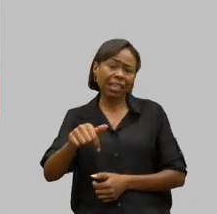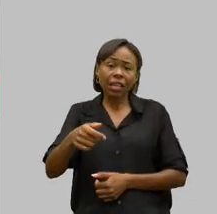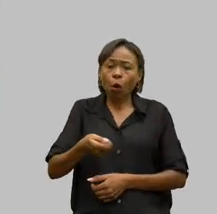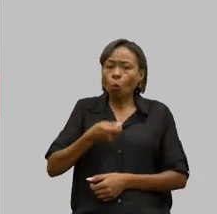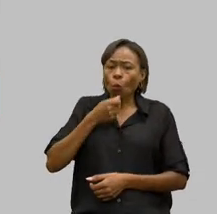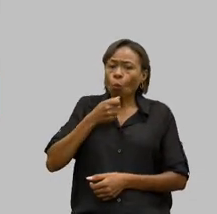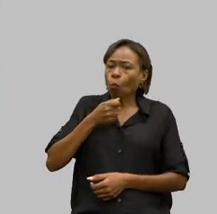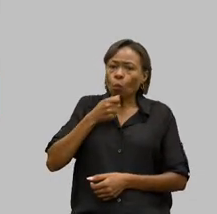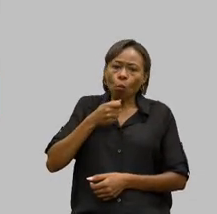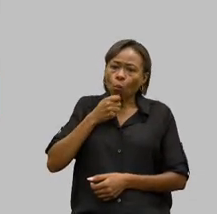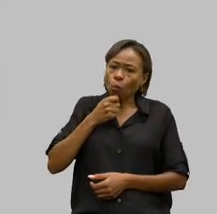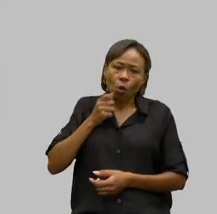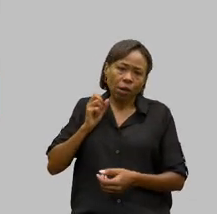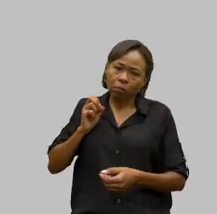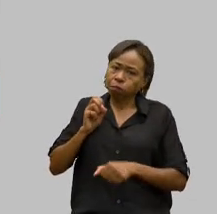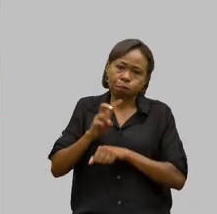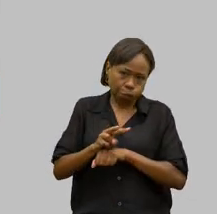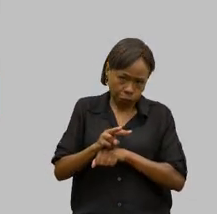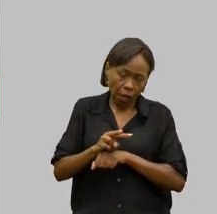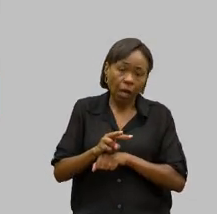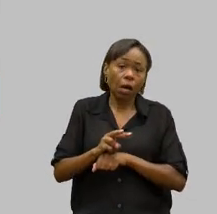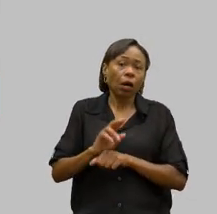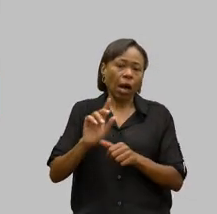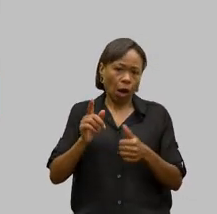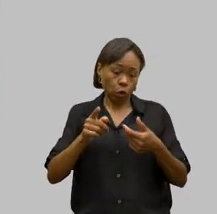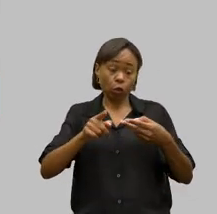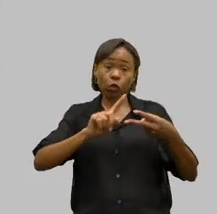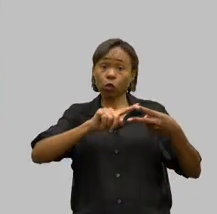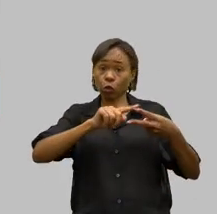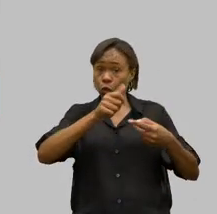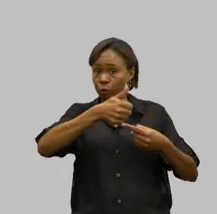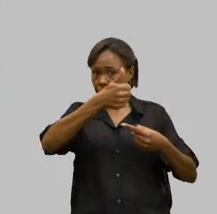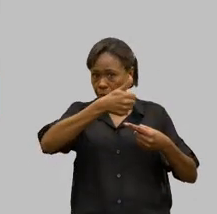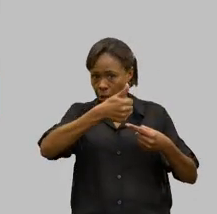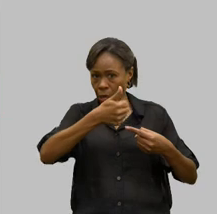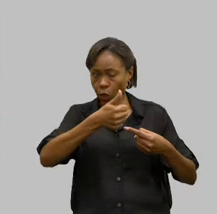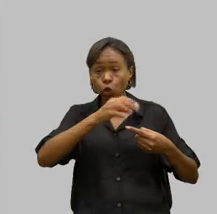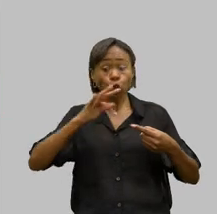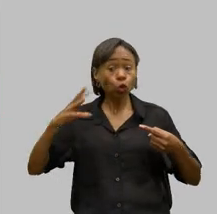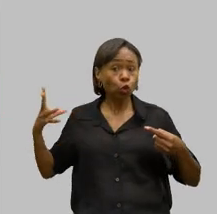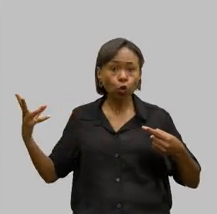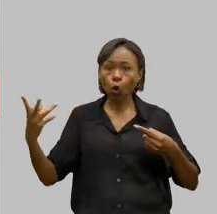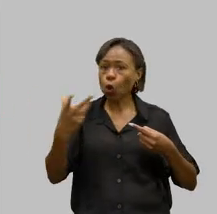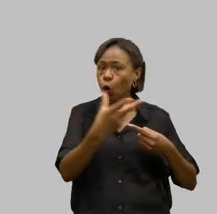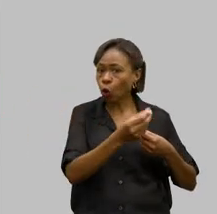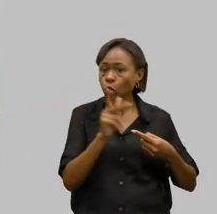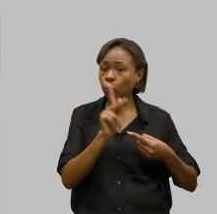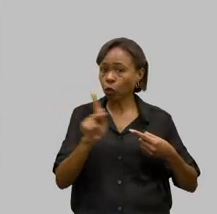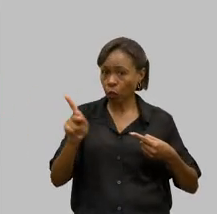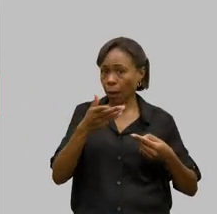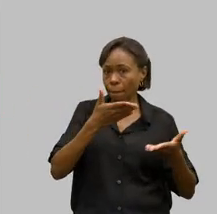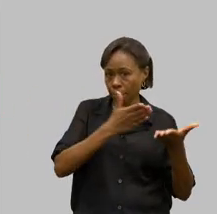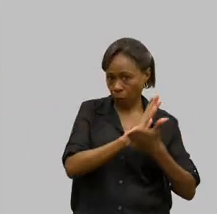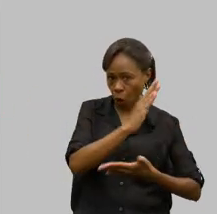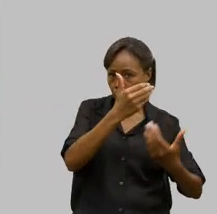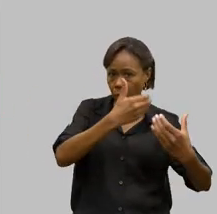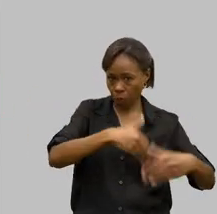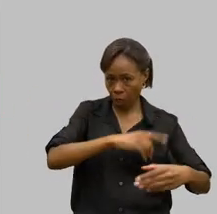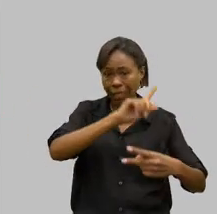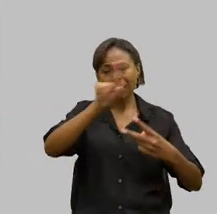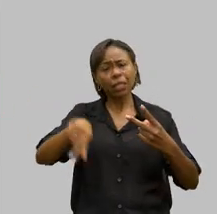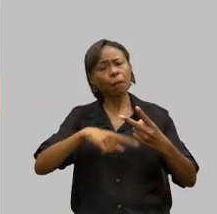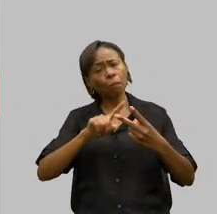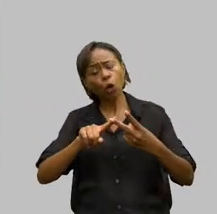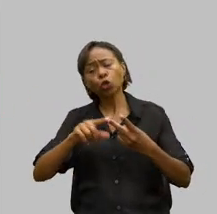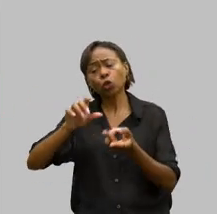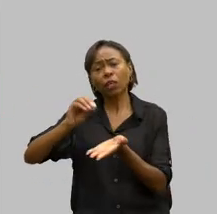supriu. Lembrando que, os primeiros lotes, a gente faz a nomeação de todos os servidores que passaram dentro das vagas, e depois a gente faz aquelas análises dos excedentes,